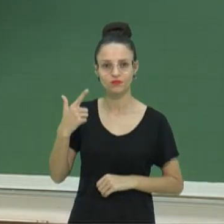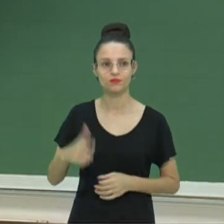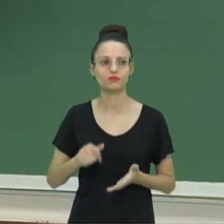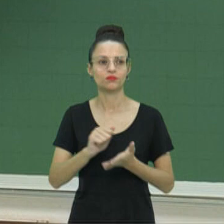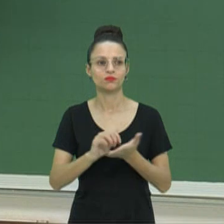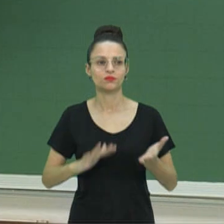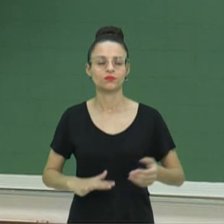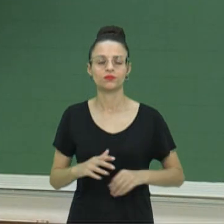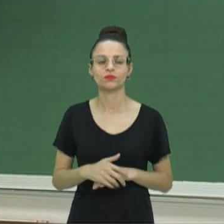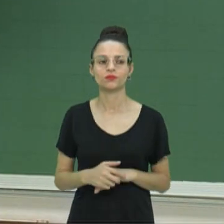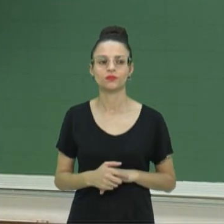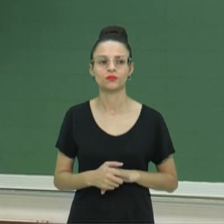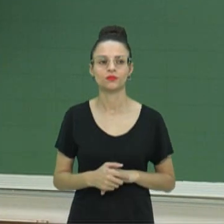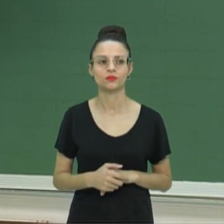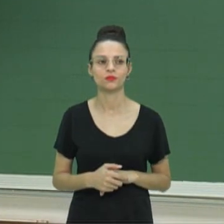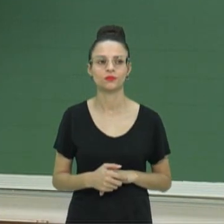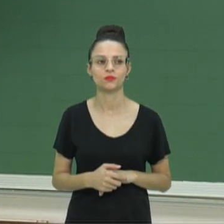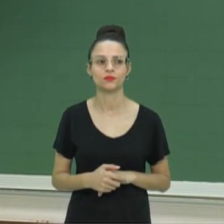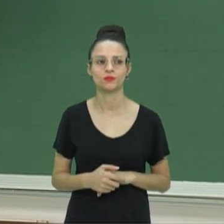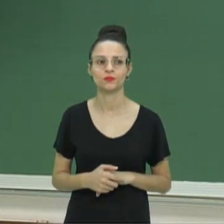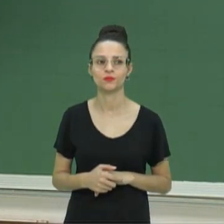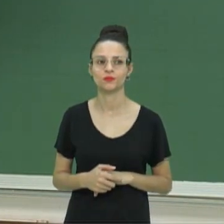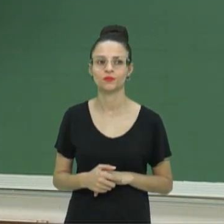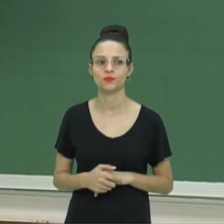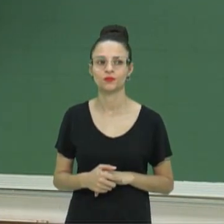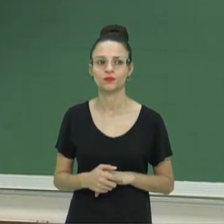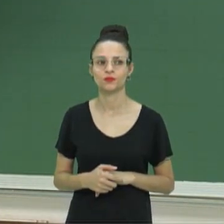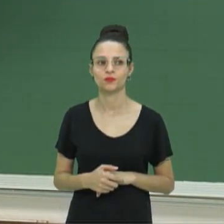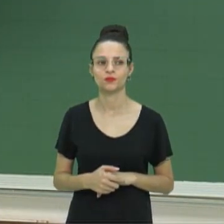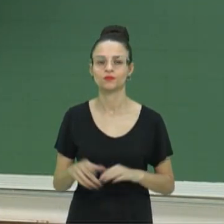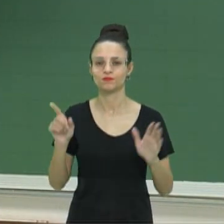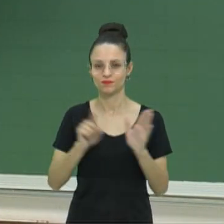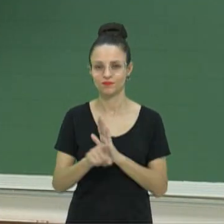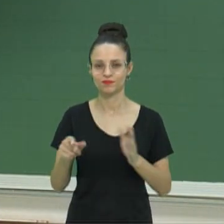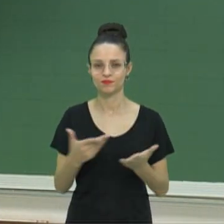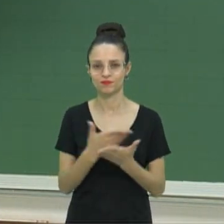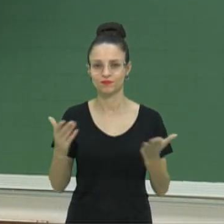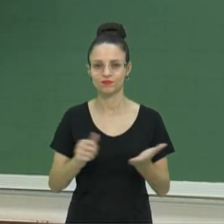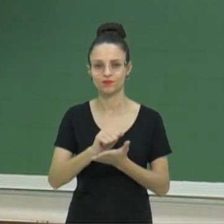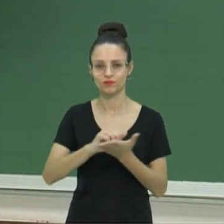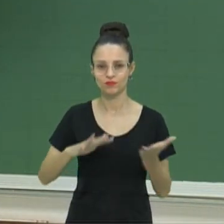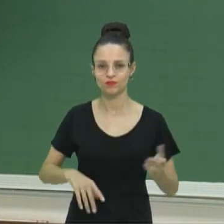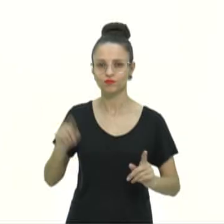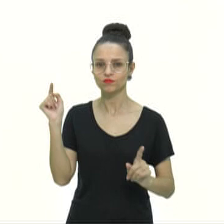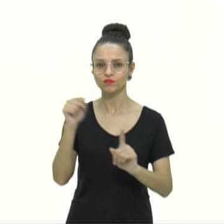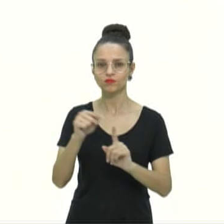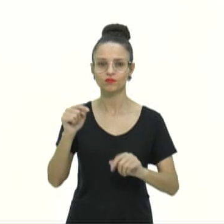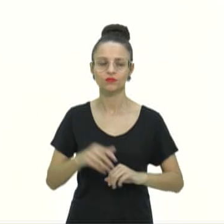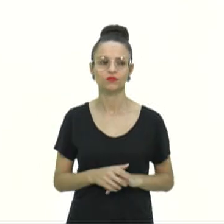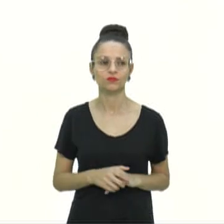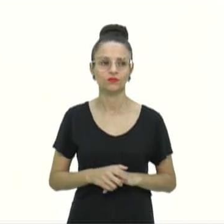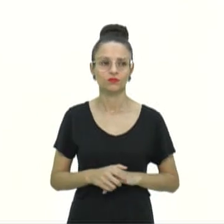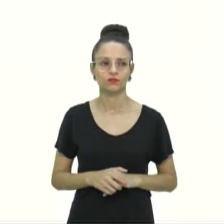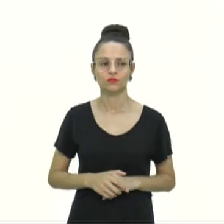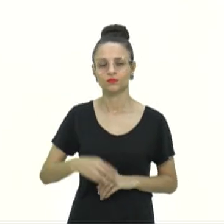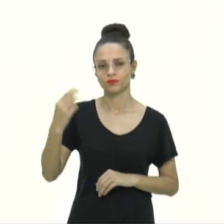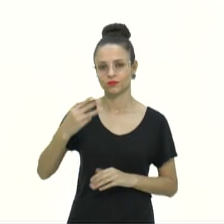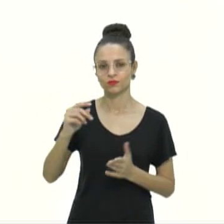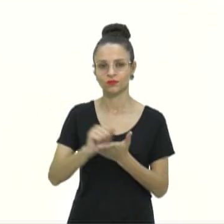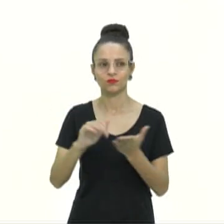então. Temos mais uma atividade na aula de hoje que fala o quê? Nosso KISS, nossa atividade objetiva. Terceira